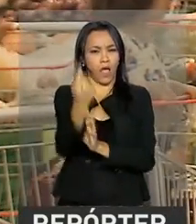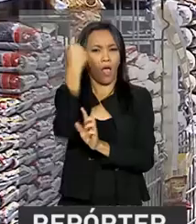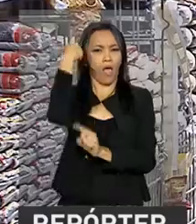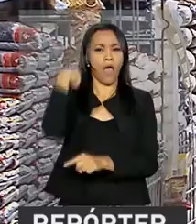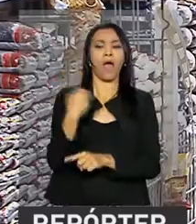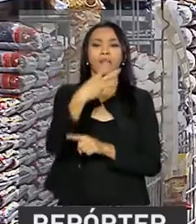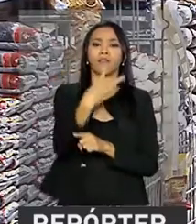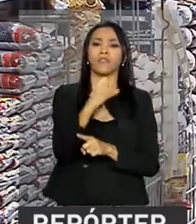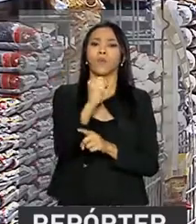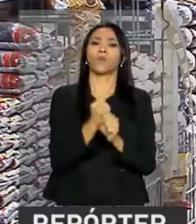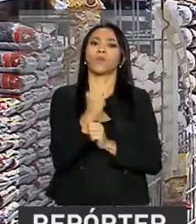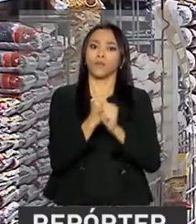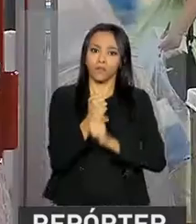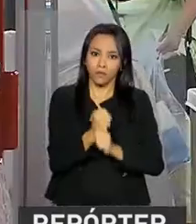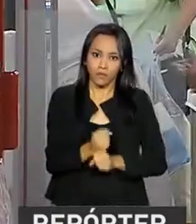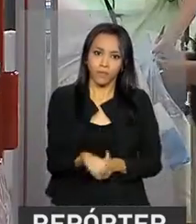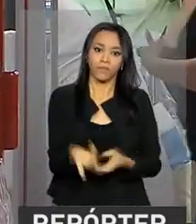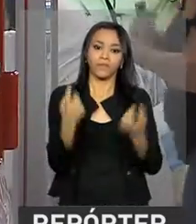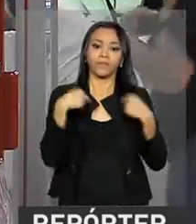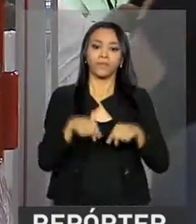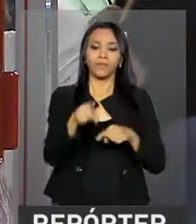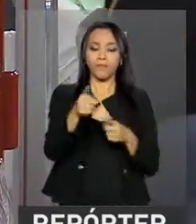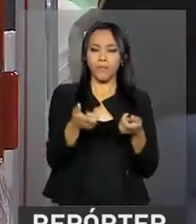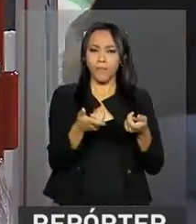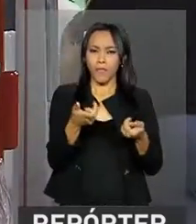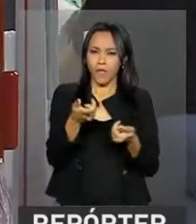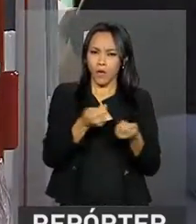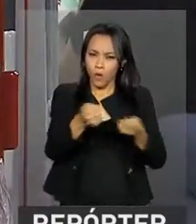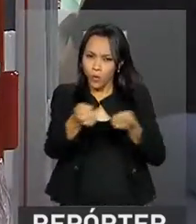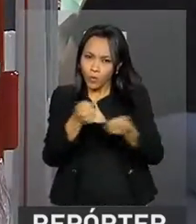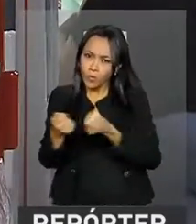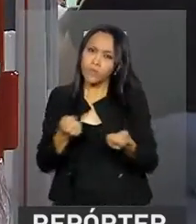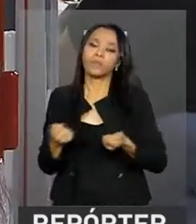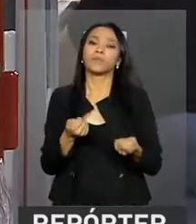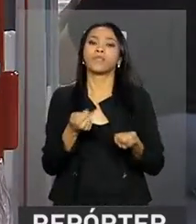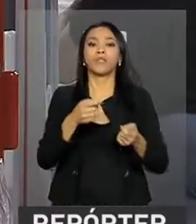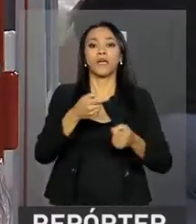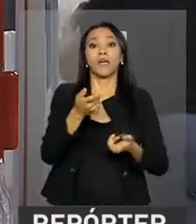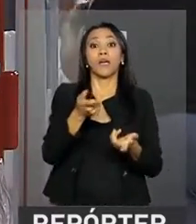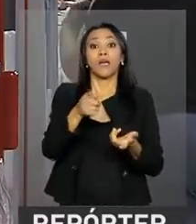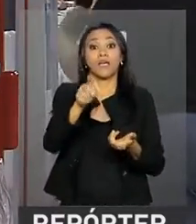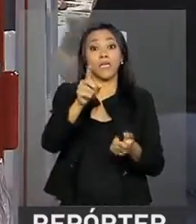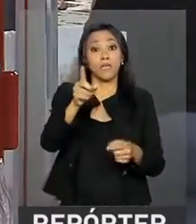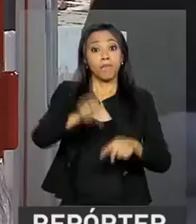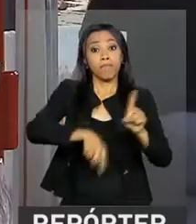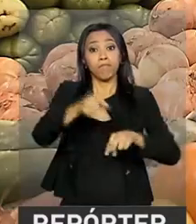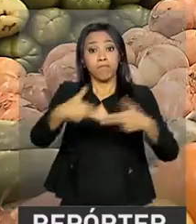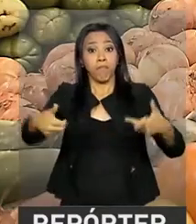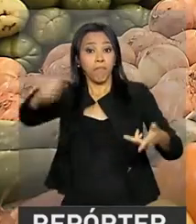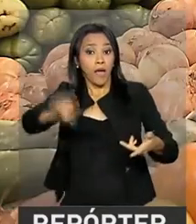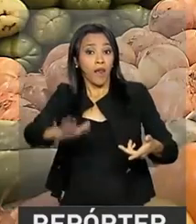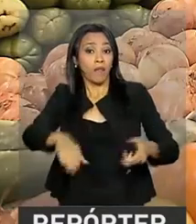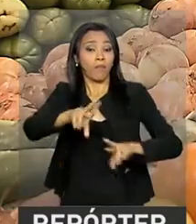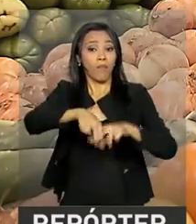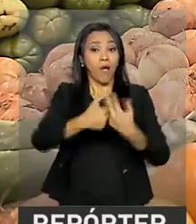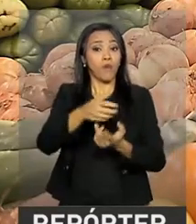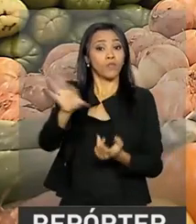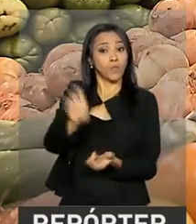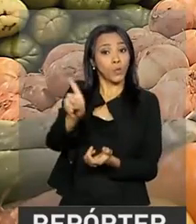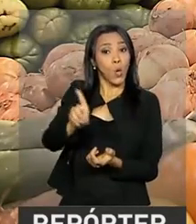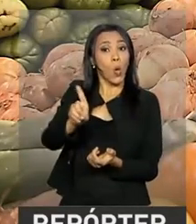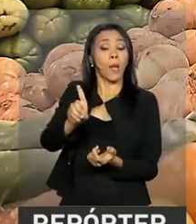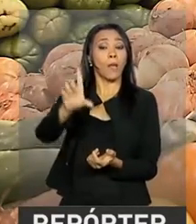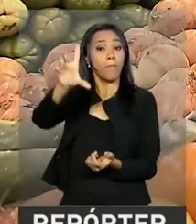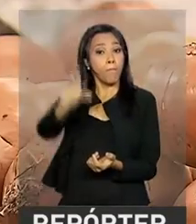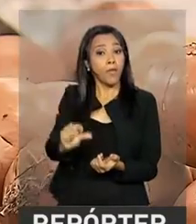o consumo menor economia desaquecida e produtos mais baratos por conta do dólar valendo menos em